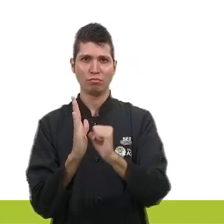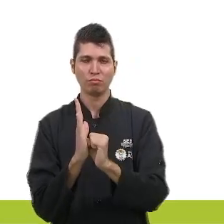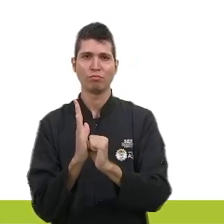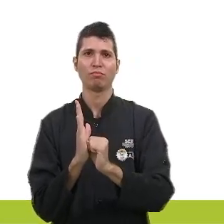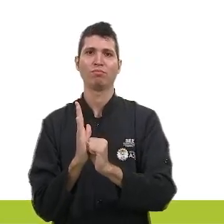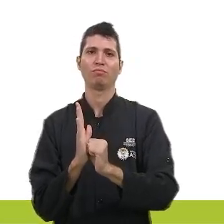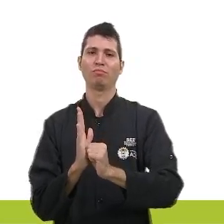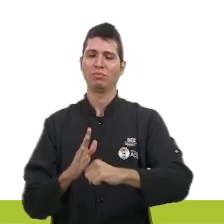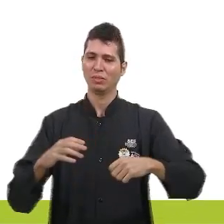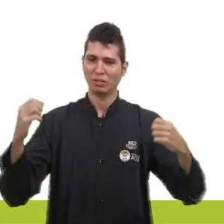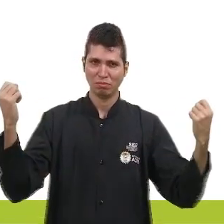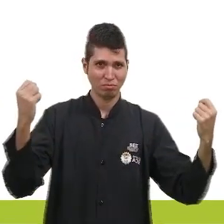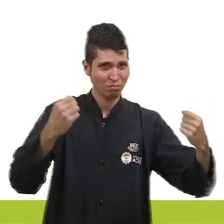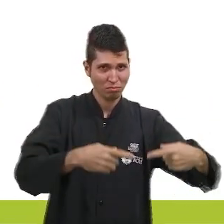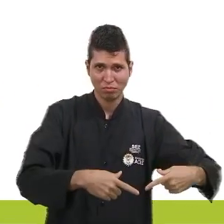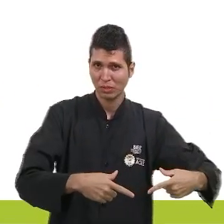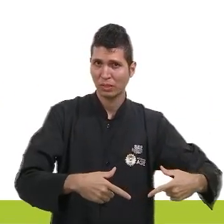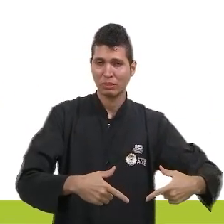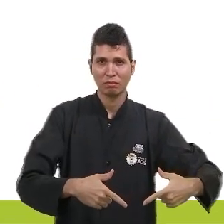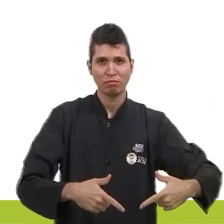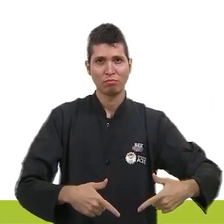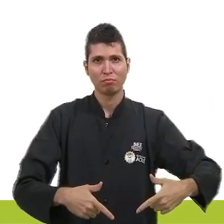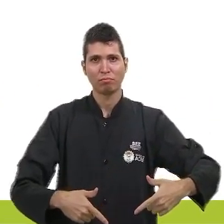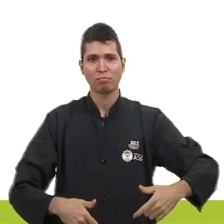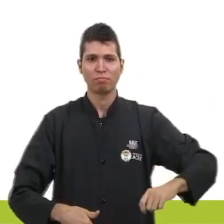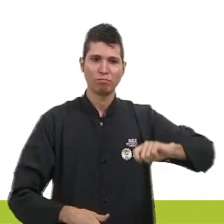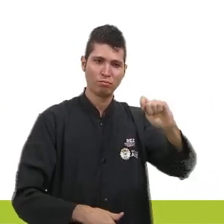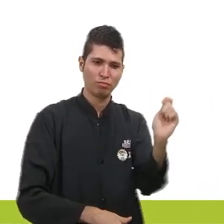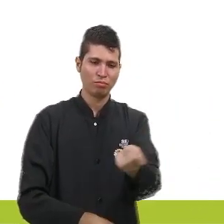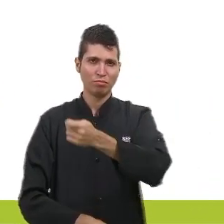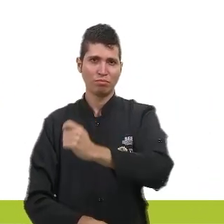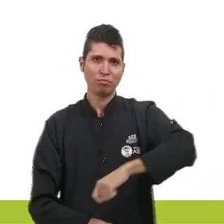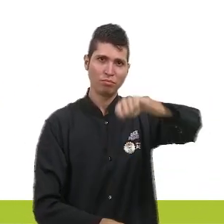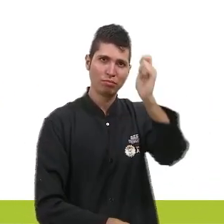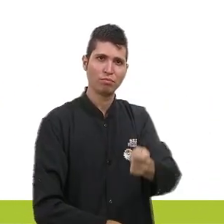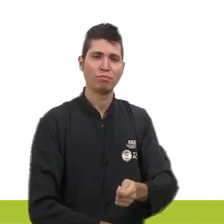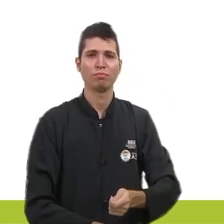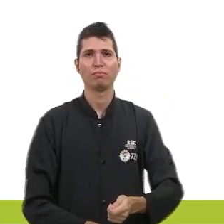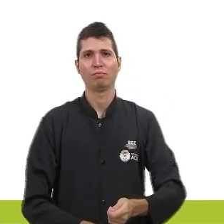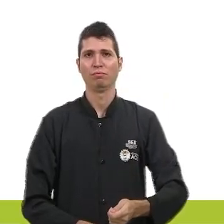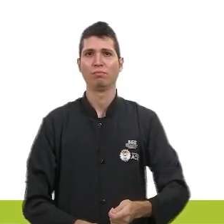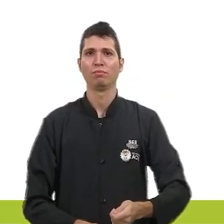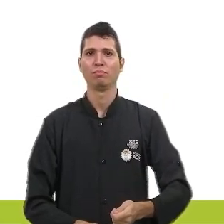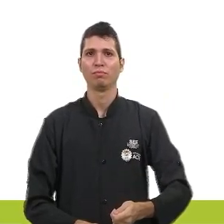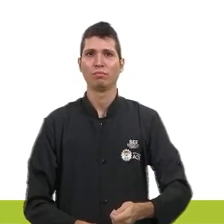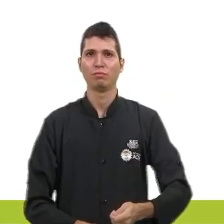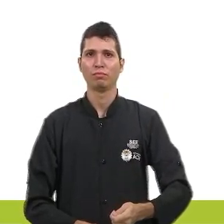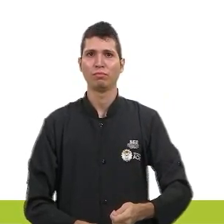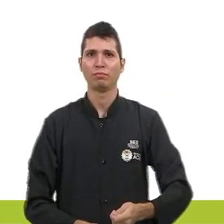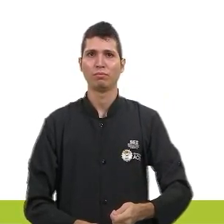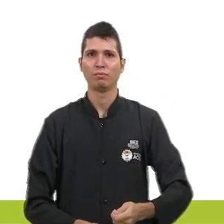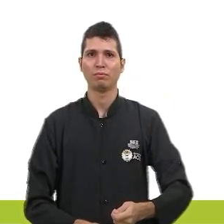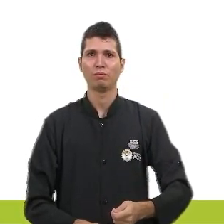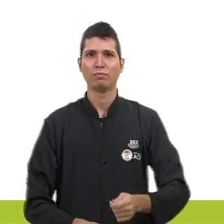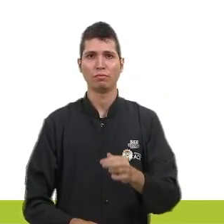né, de espada mesmo, de batalha, em um movimento que ficou conhecido como Reconquista.